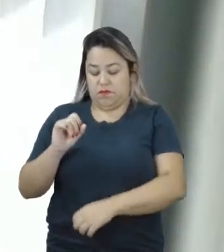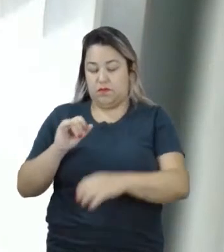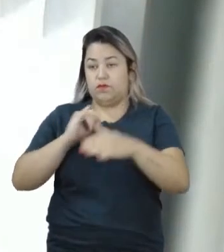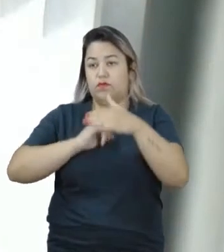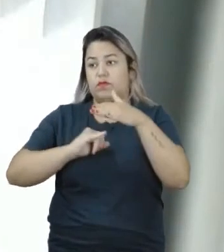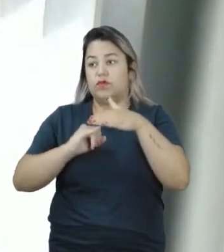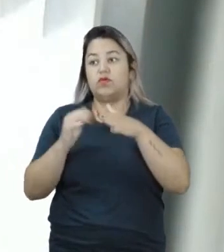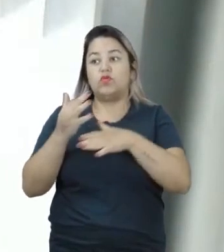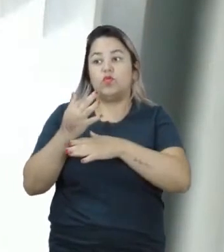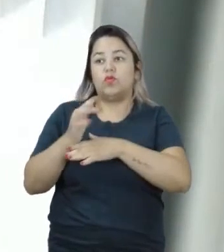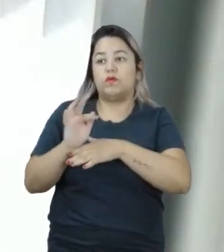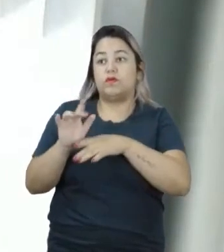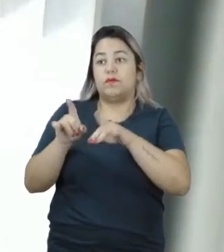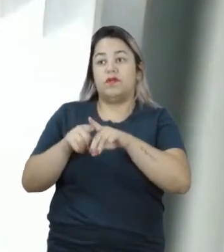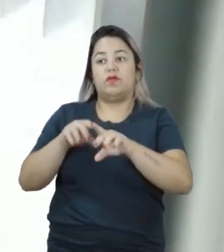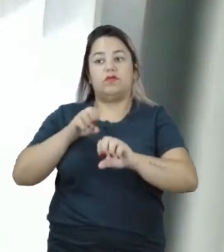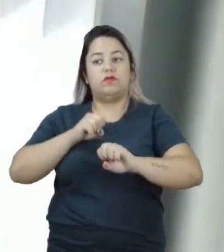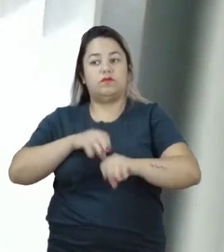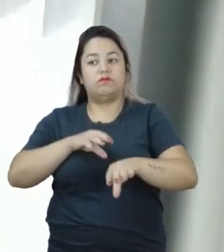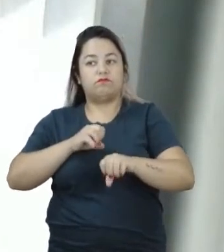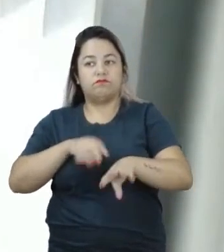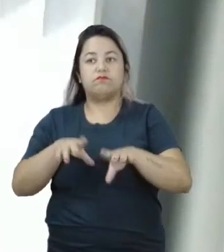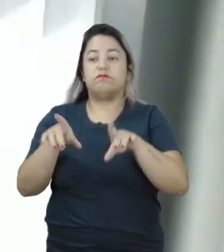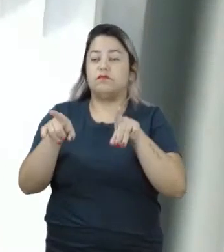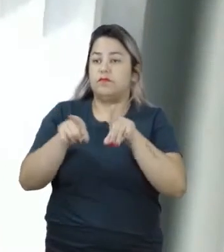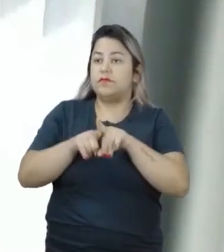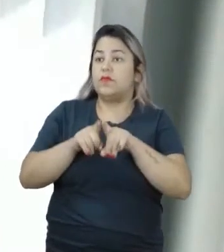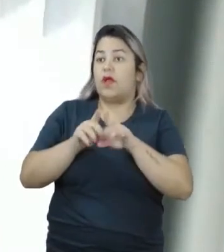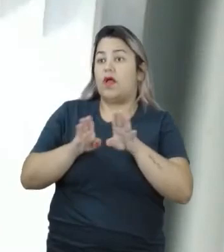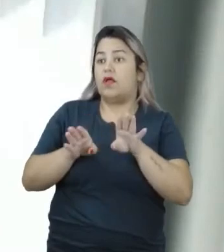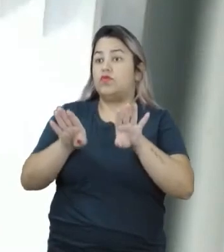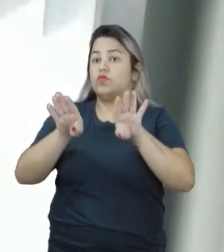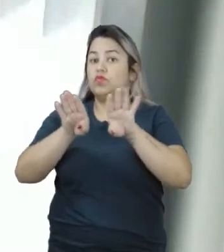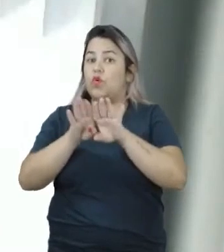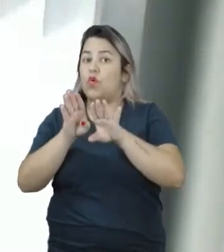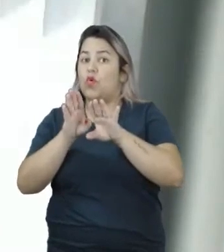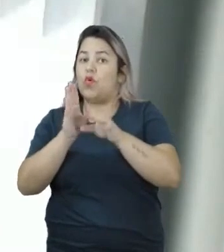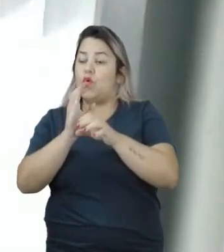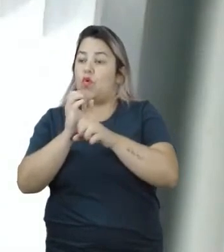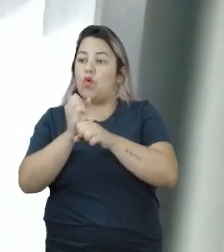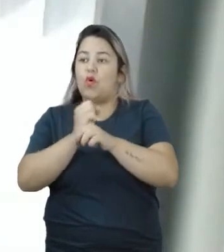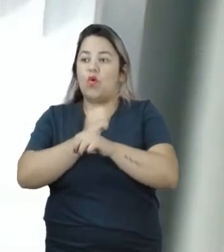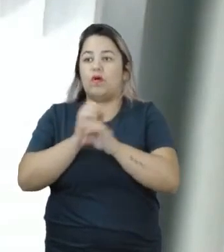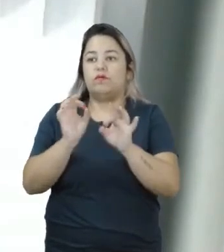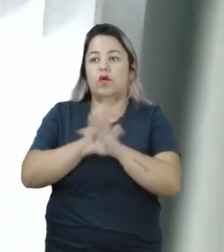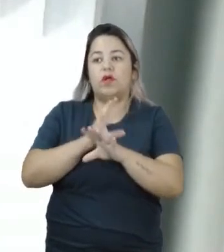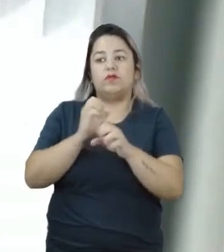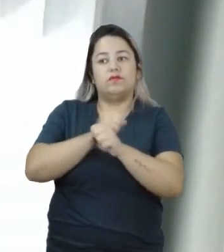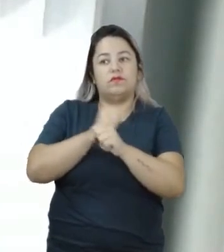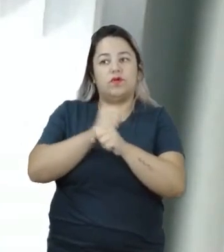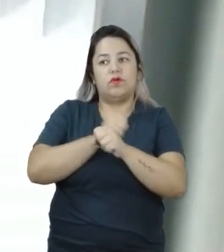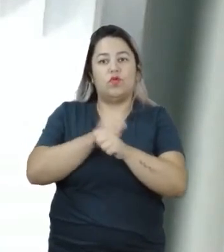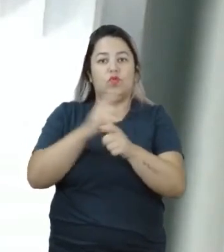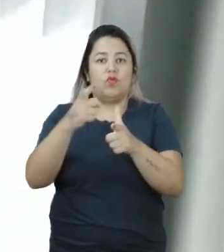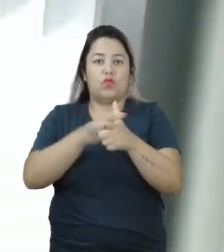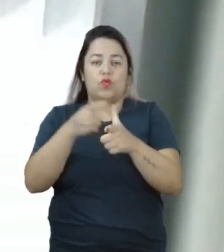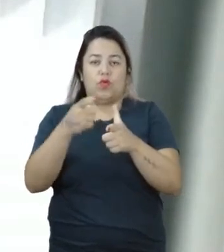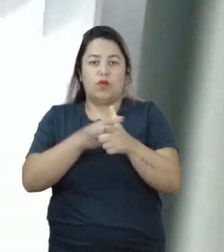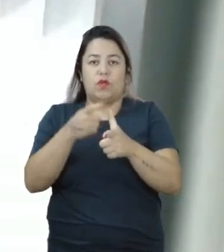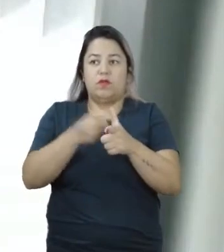institutos federais de educação estavam prestes a fechar o ano com dívidas de pagamento